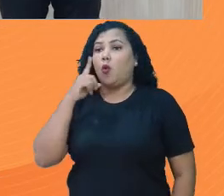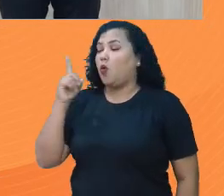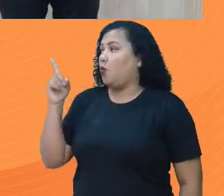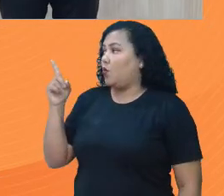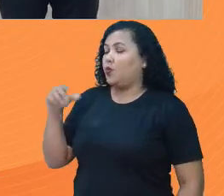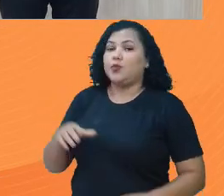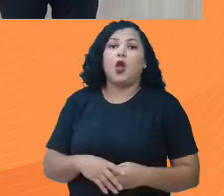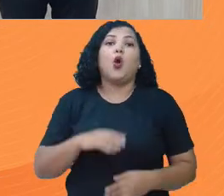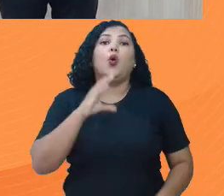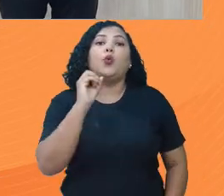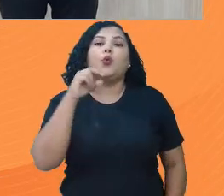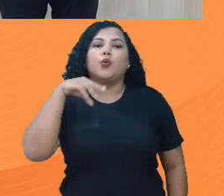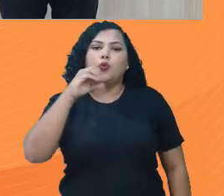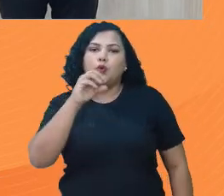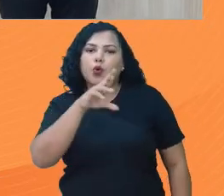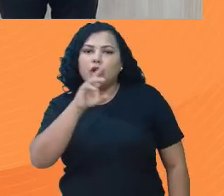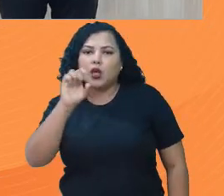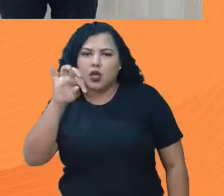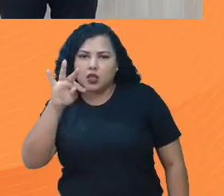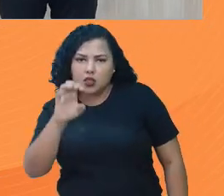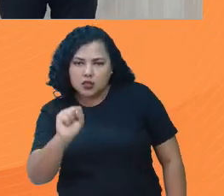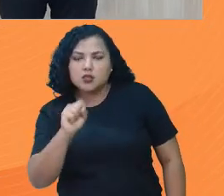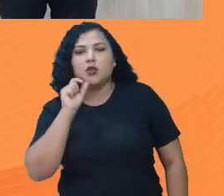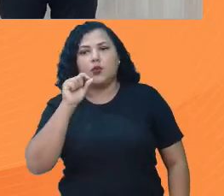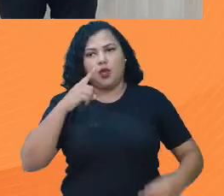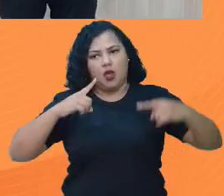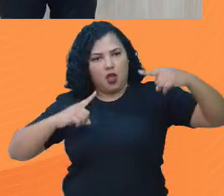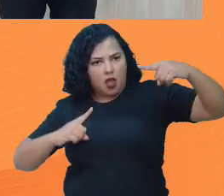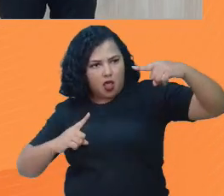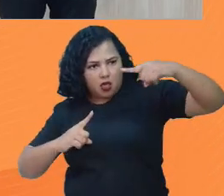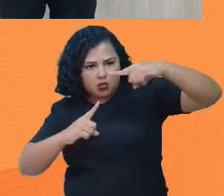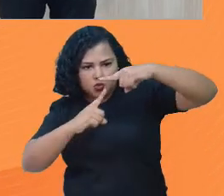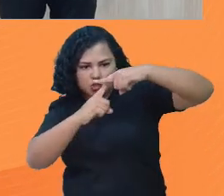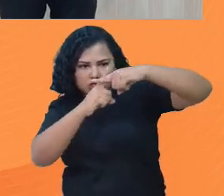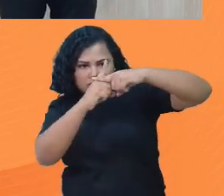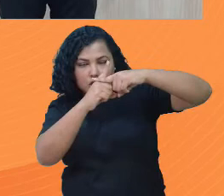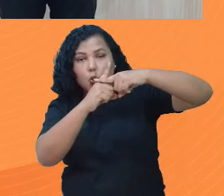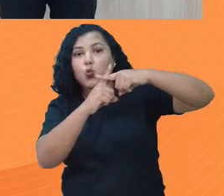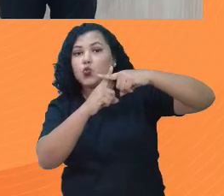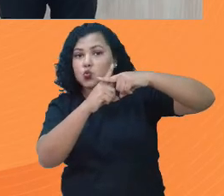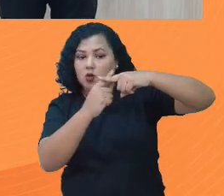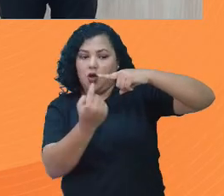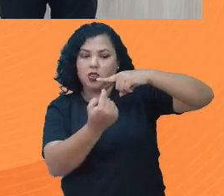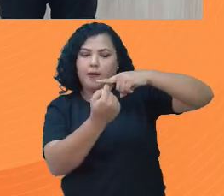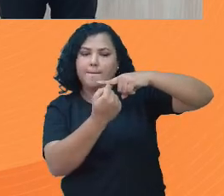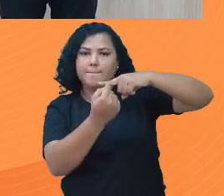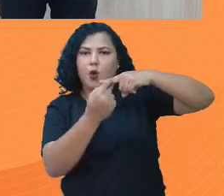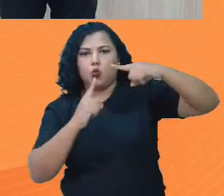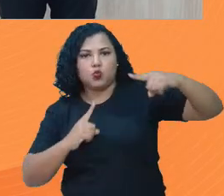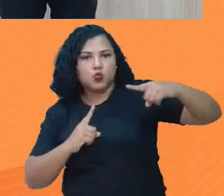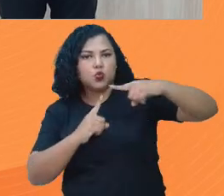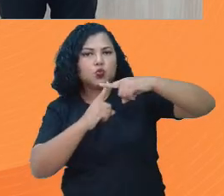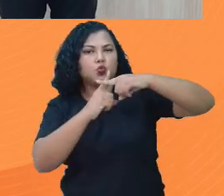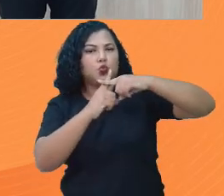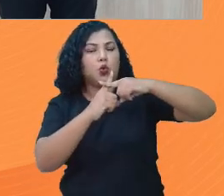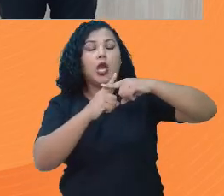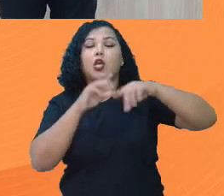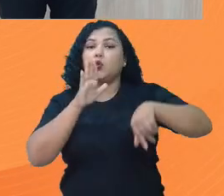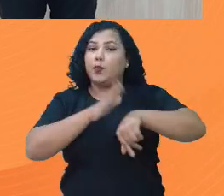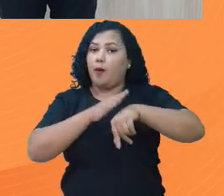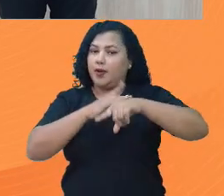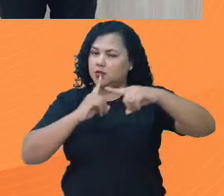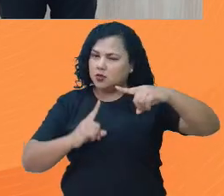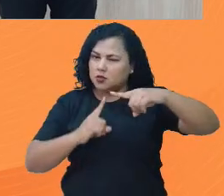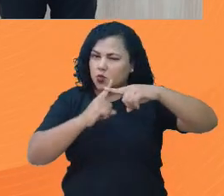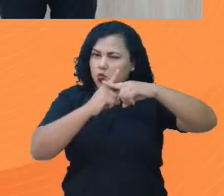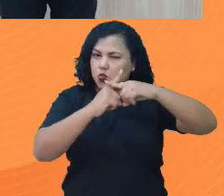definição das retas concorrentes, tá? Então, retas concorrentes, elas são retas que se cruzam. E quando essas duas retas, elas